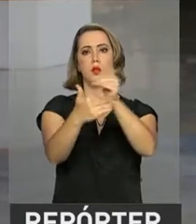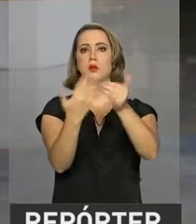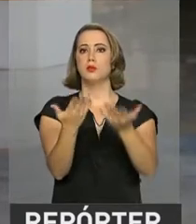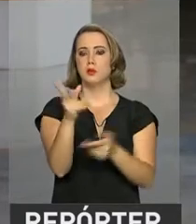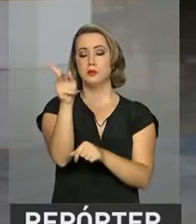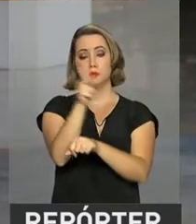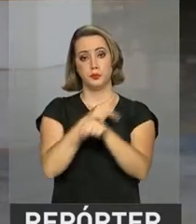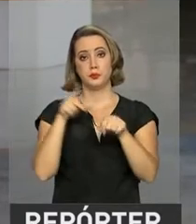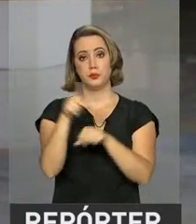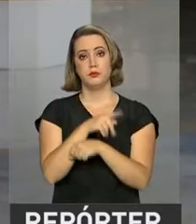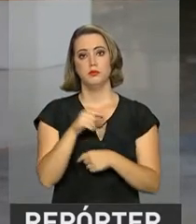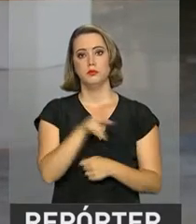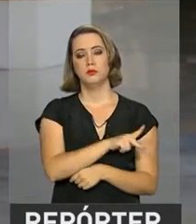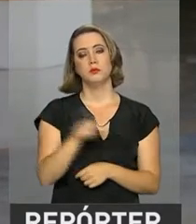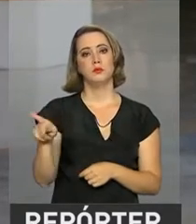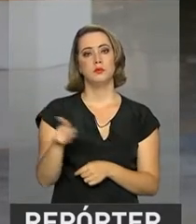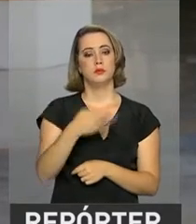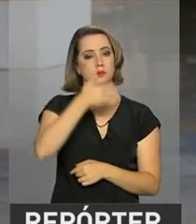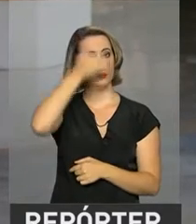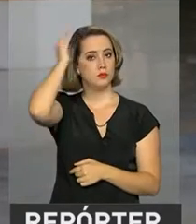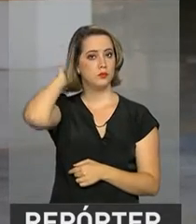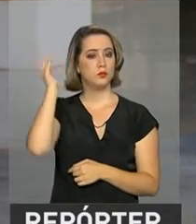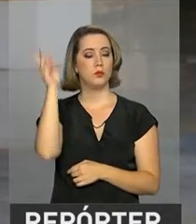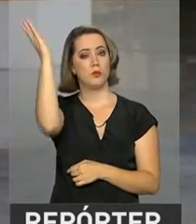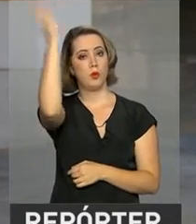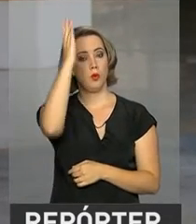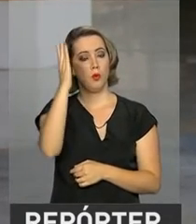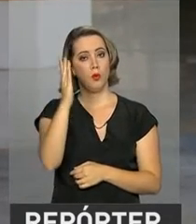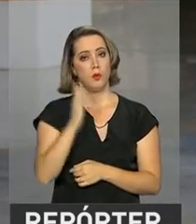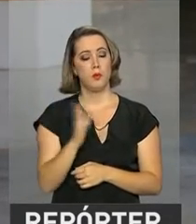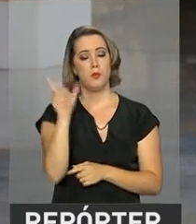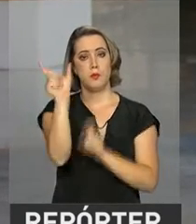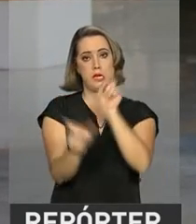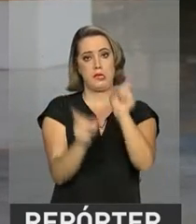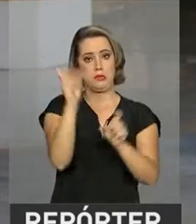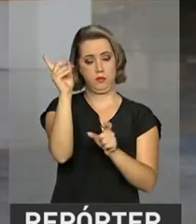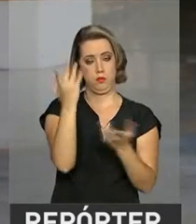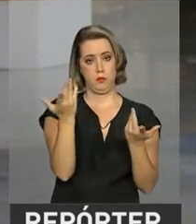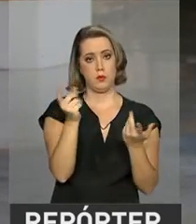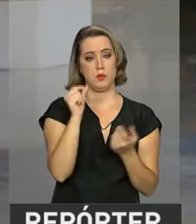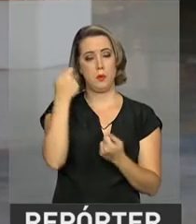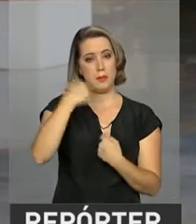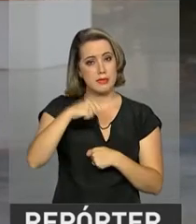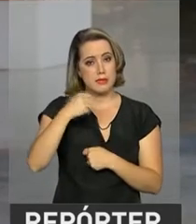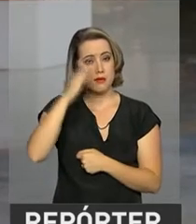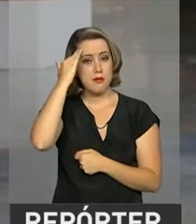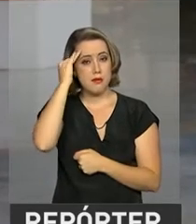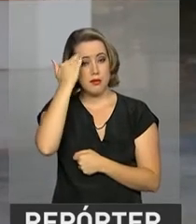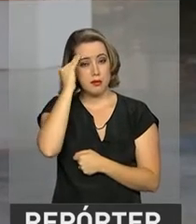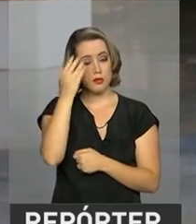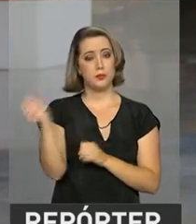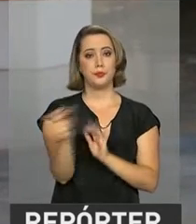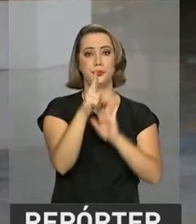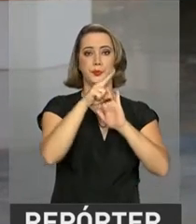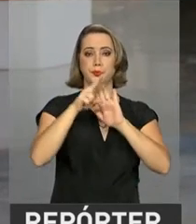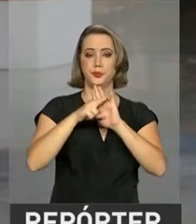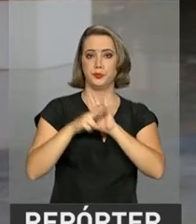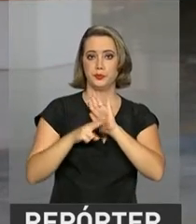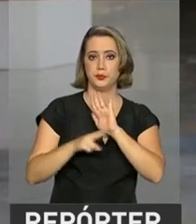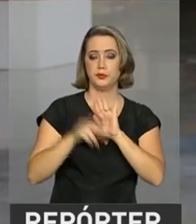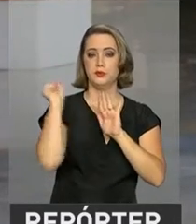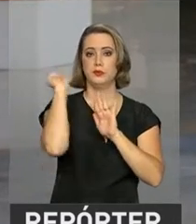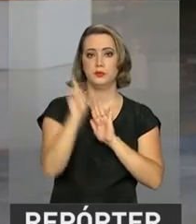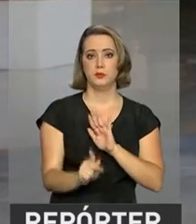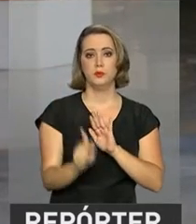país para o presidente michel temer o brasileiro precisa entender que a proposta de reforma da previdência social